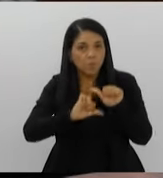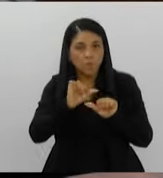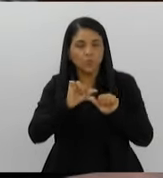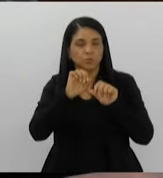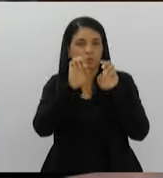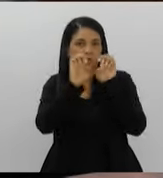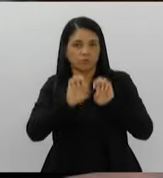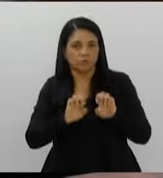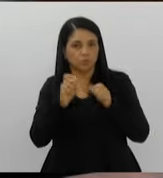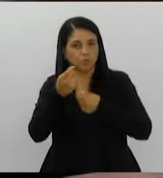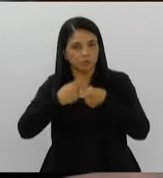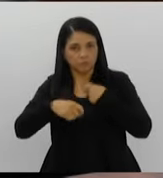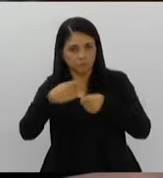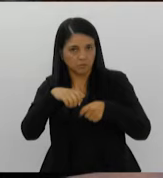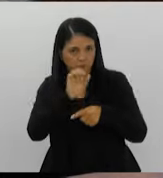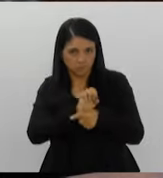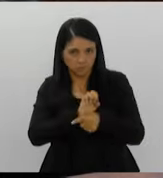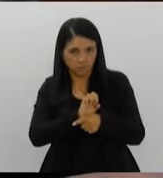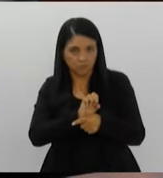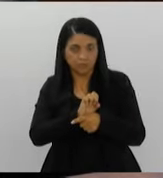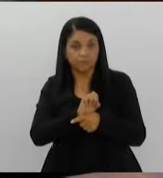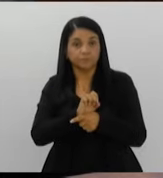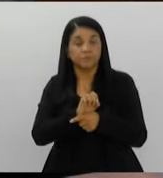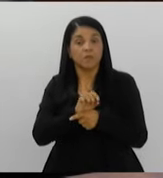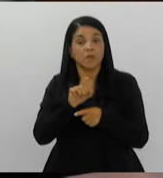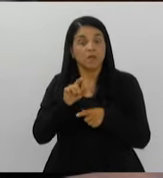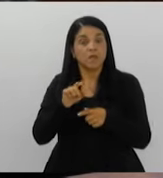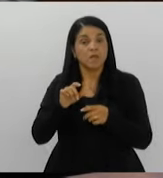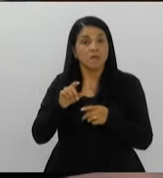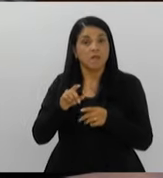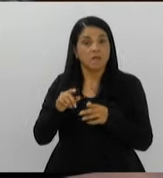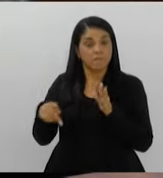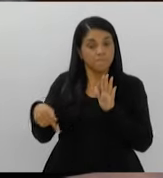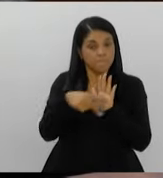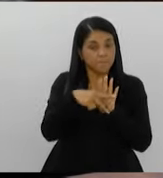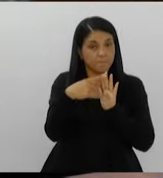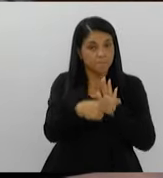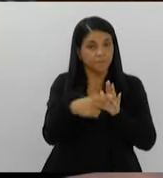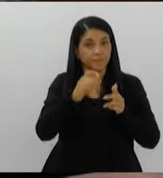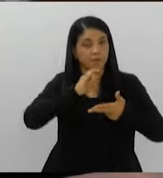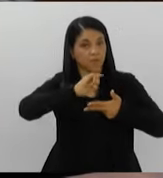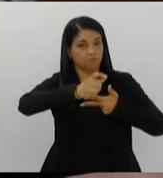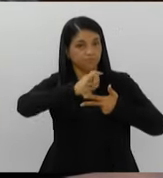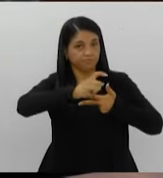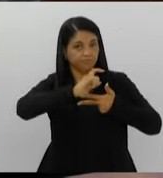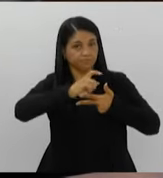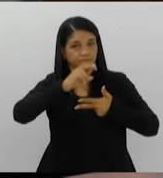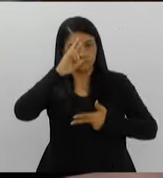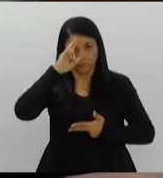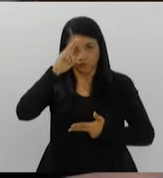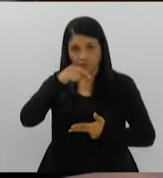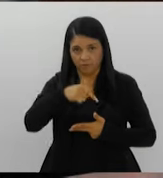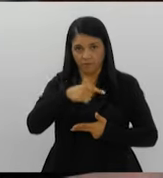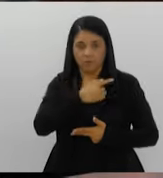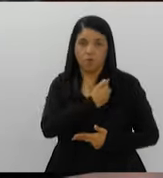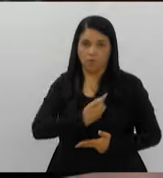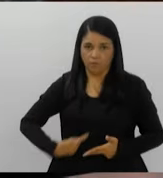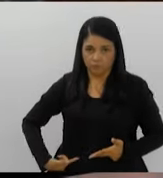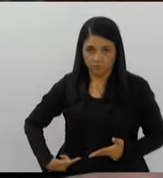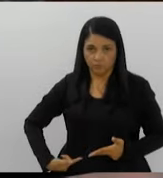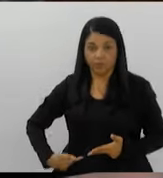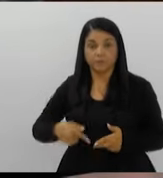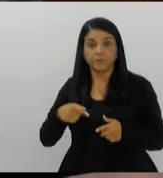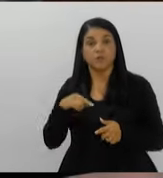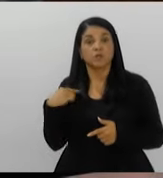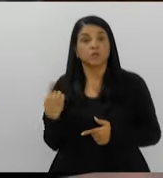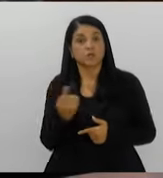estrutura administrativa do estado. Isso é competência exclusiva do chefe do Poder Executivo. No entanto, nós temos a prerrogativa de